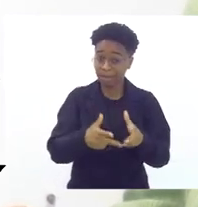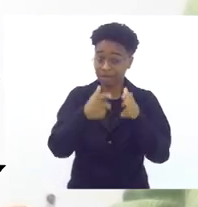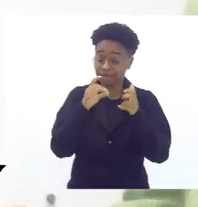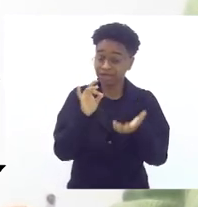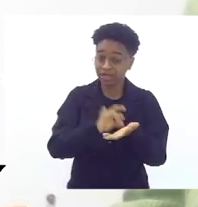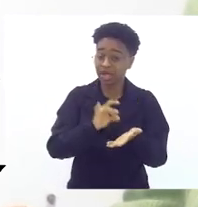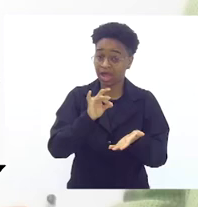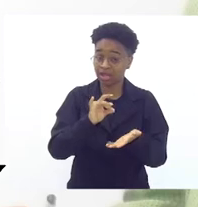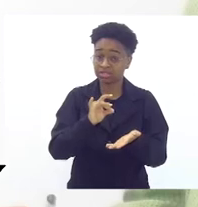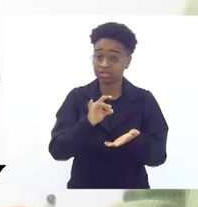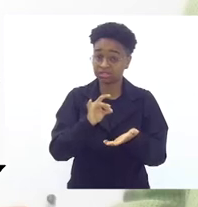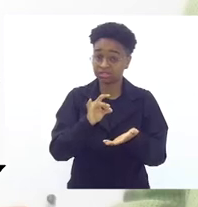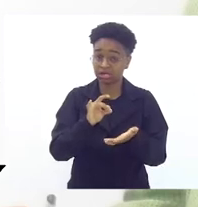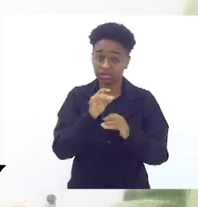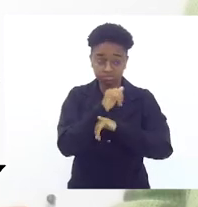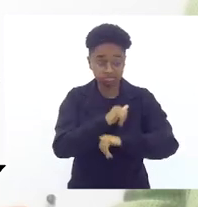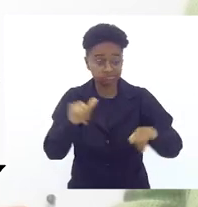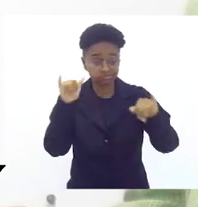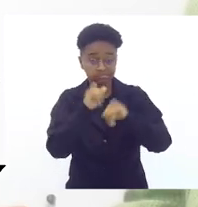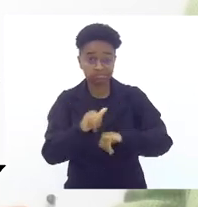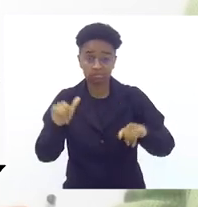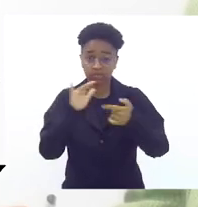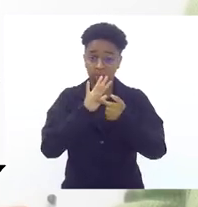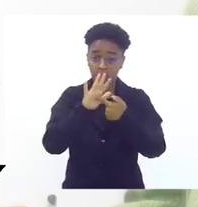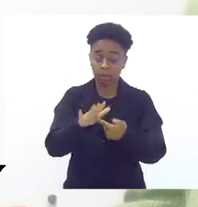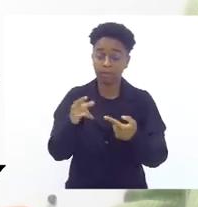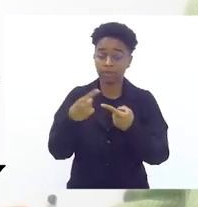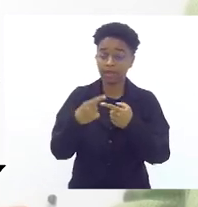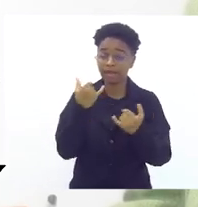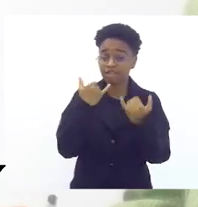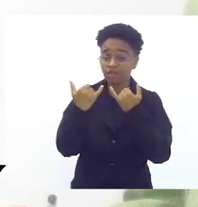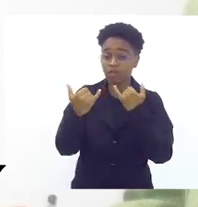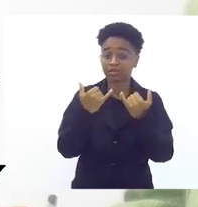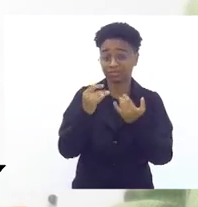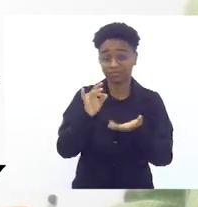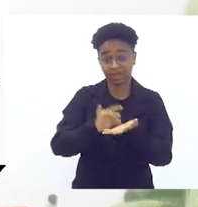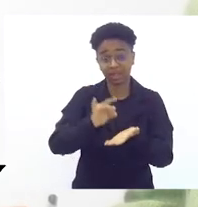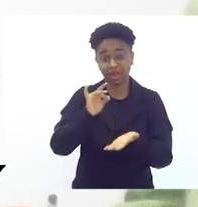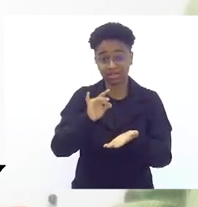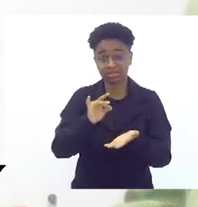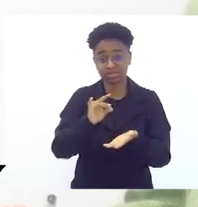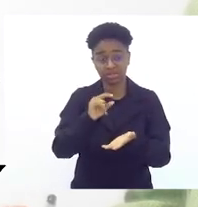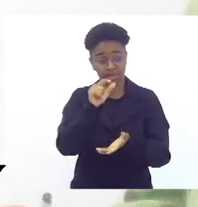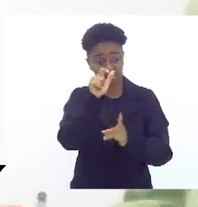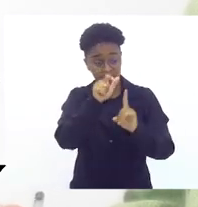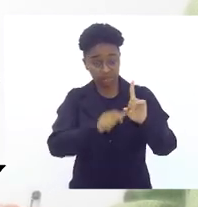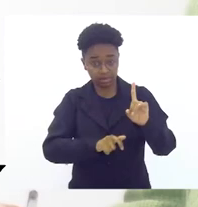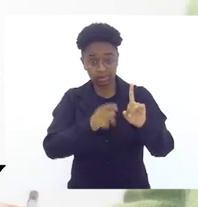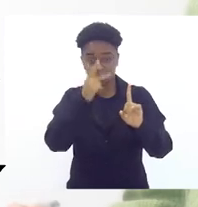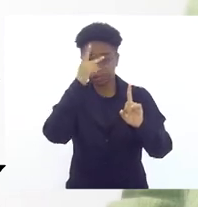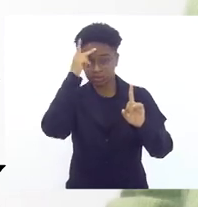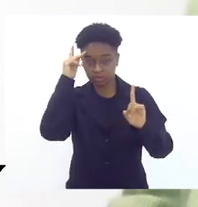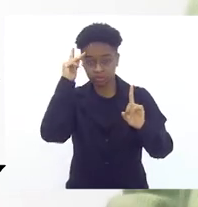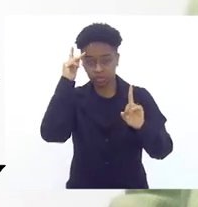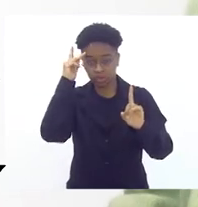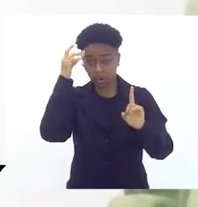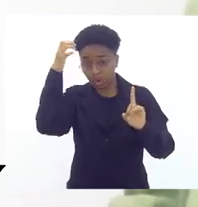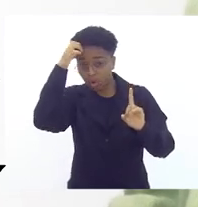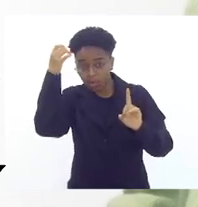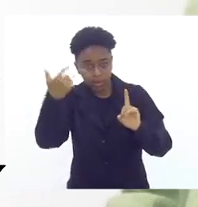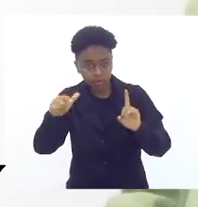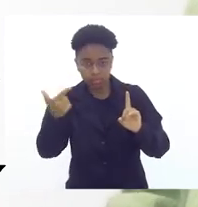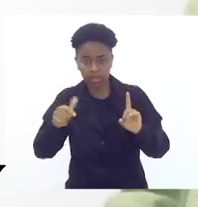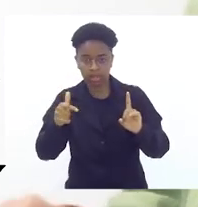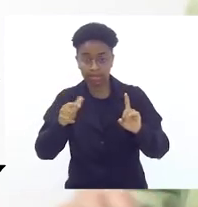as notícias a informação de que verdade aquela pessoa que não era culpada